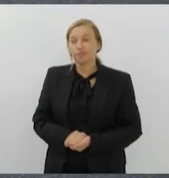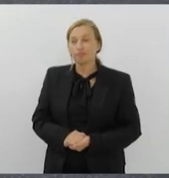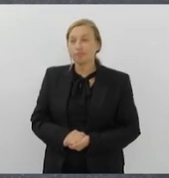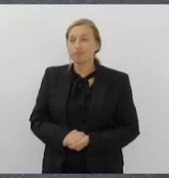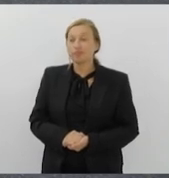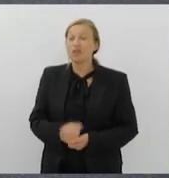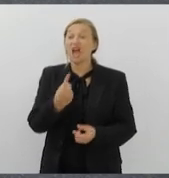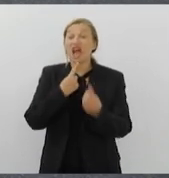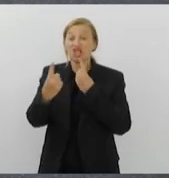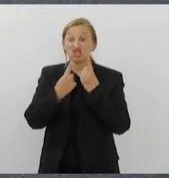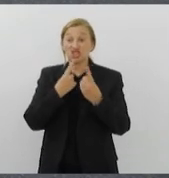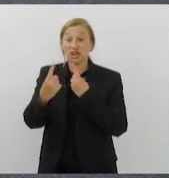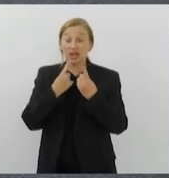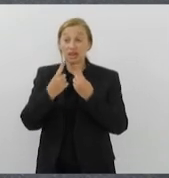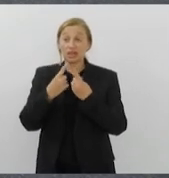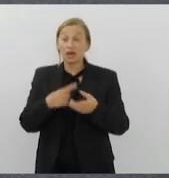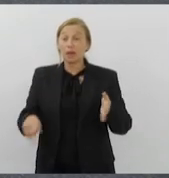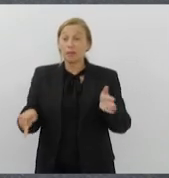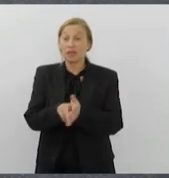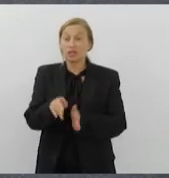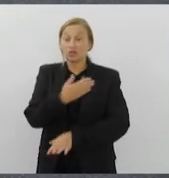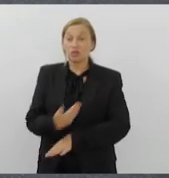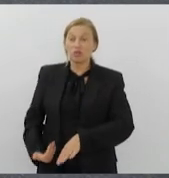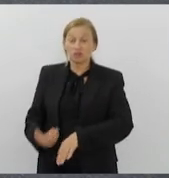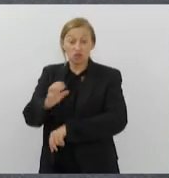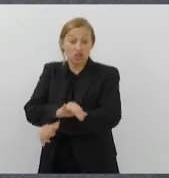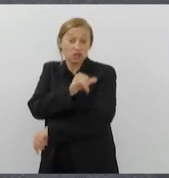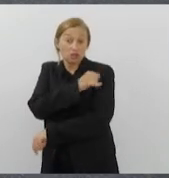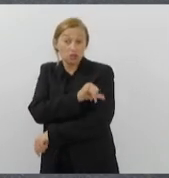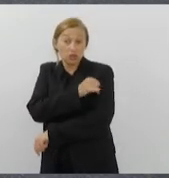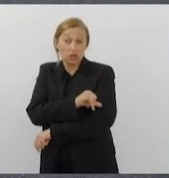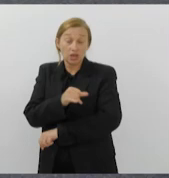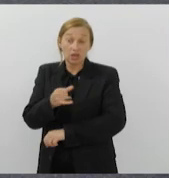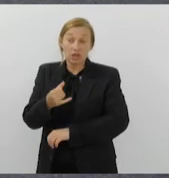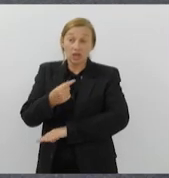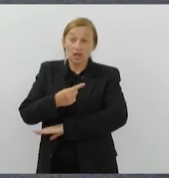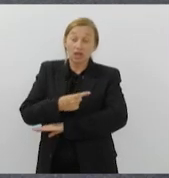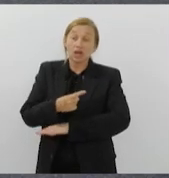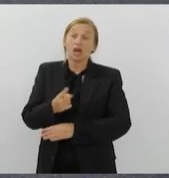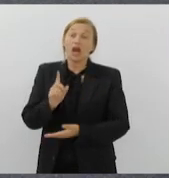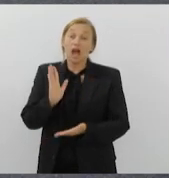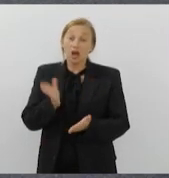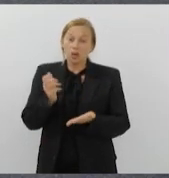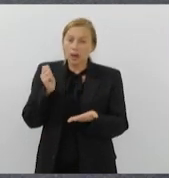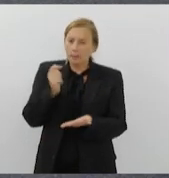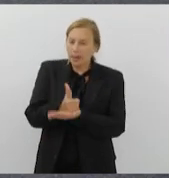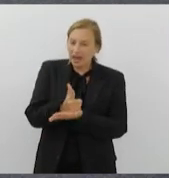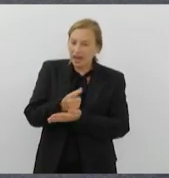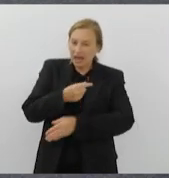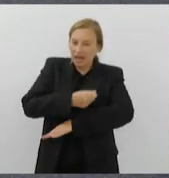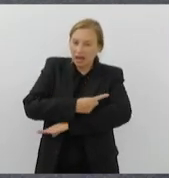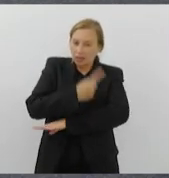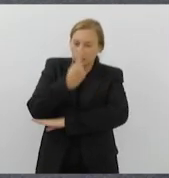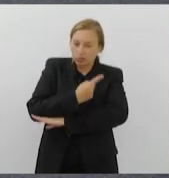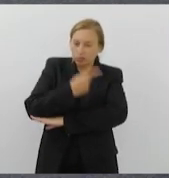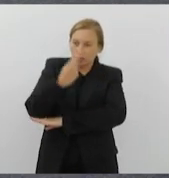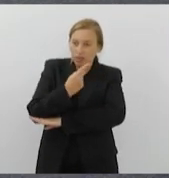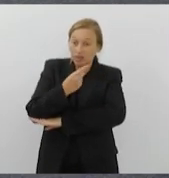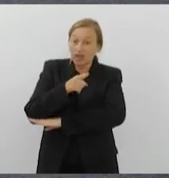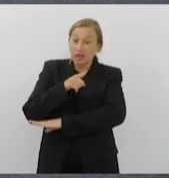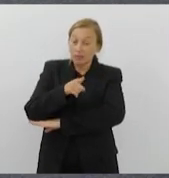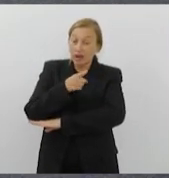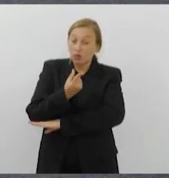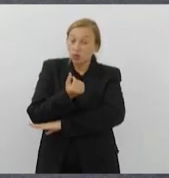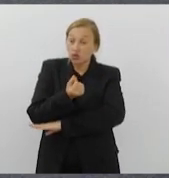porque a estrada é do governo do Estado do Rio de Janeiro. A concessão é para que as estradas sejam